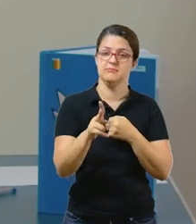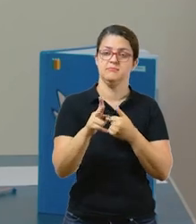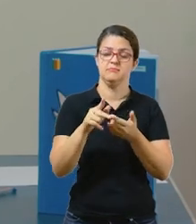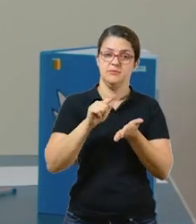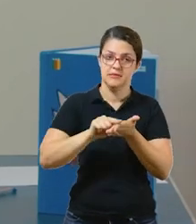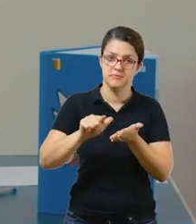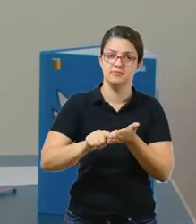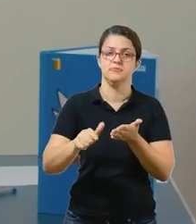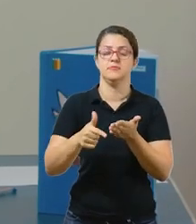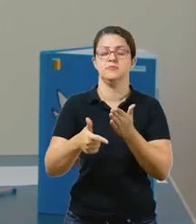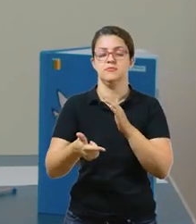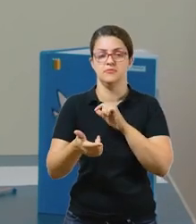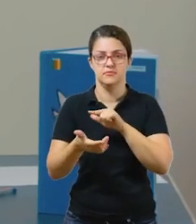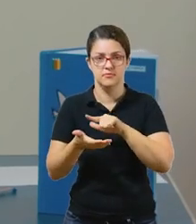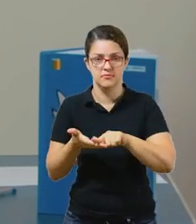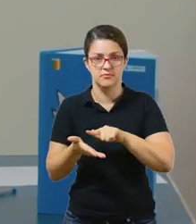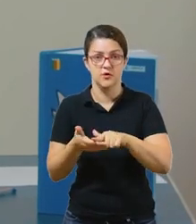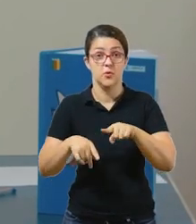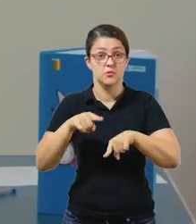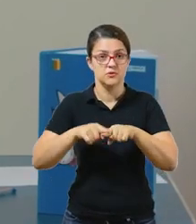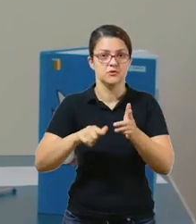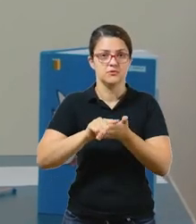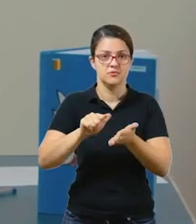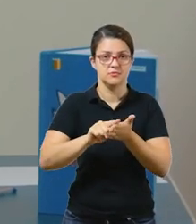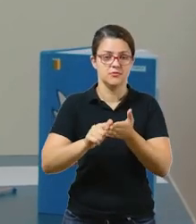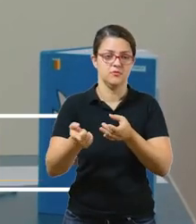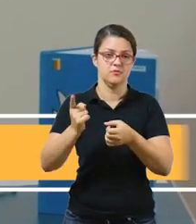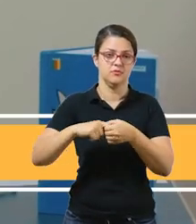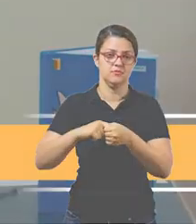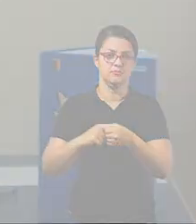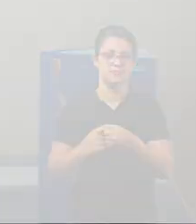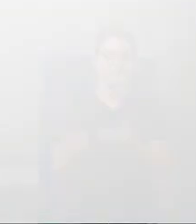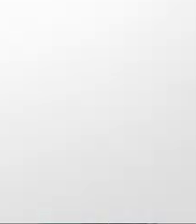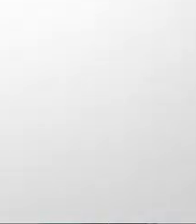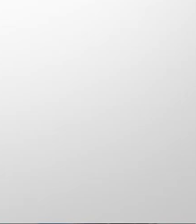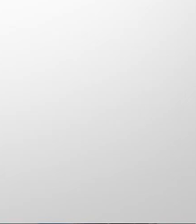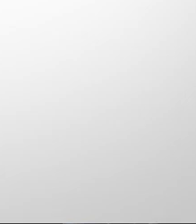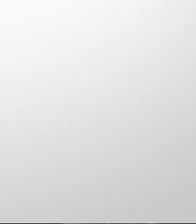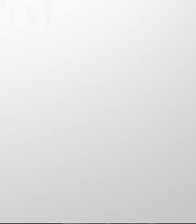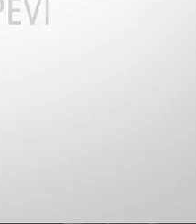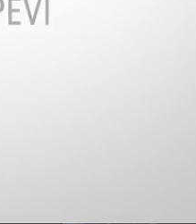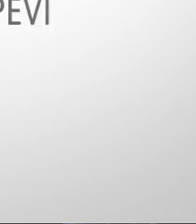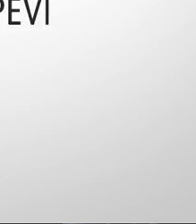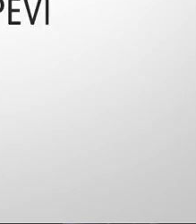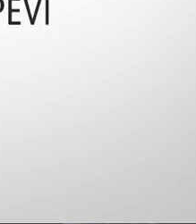higienize bem as suas mãos e os seus objetos quando voltar. Até a próxima!